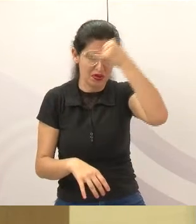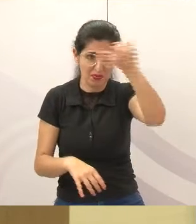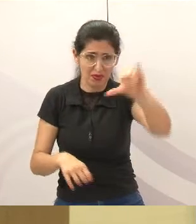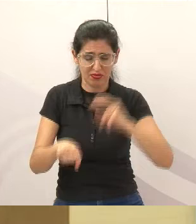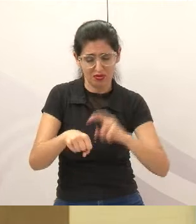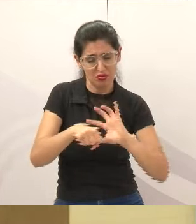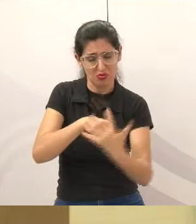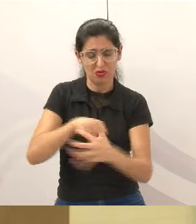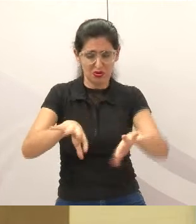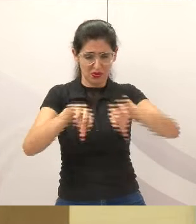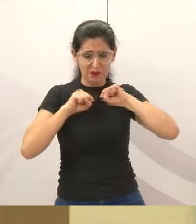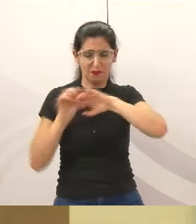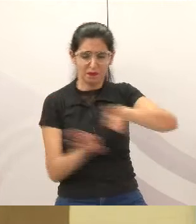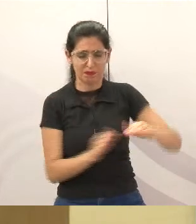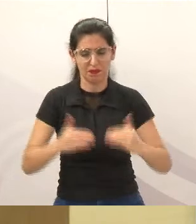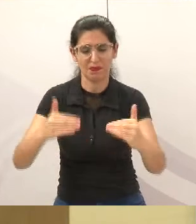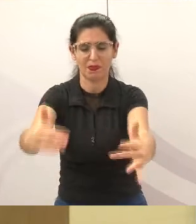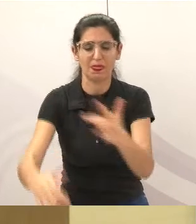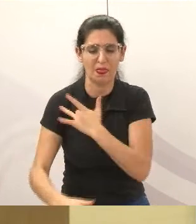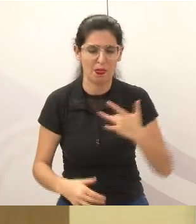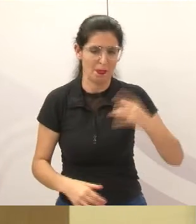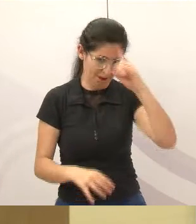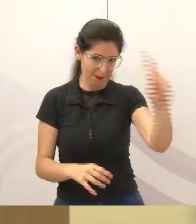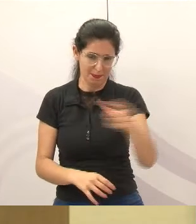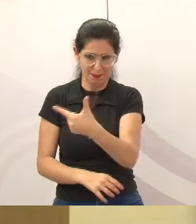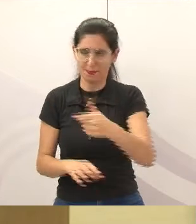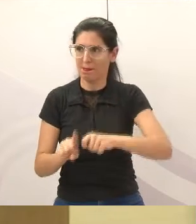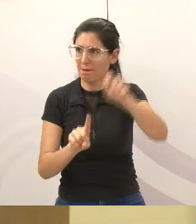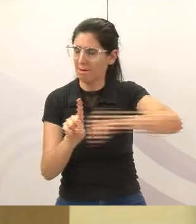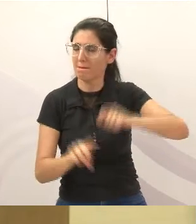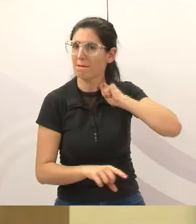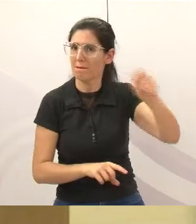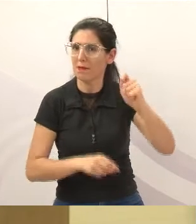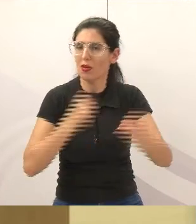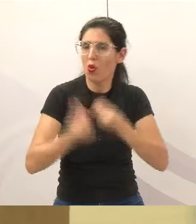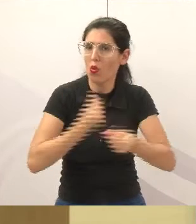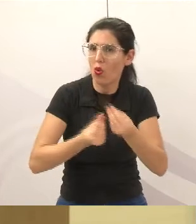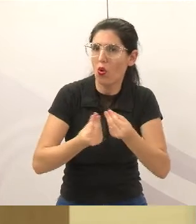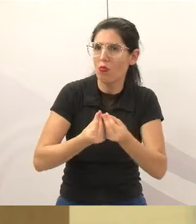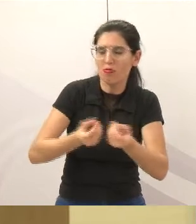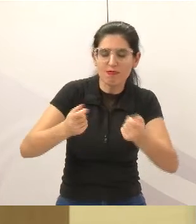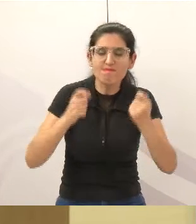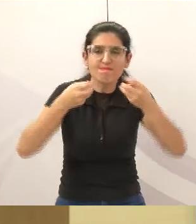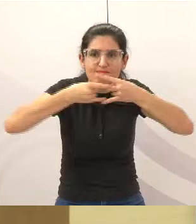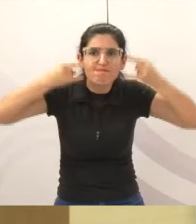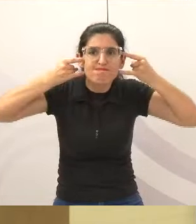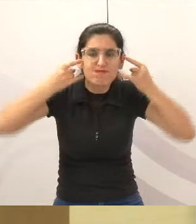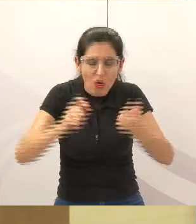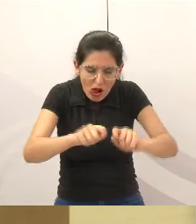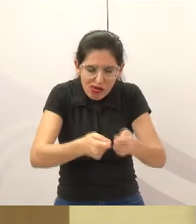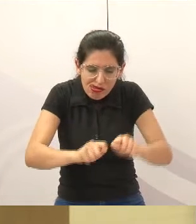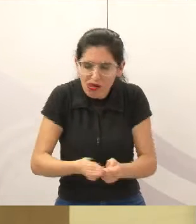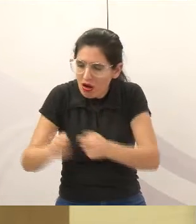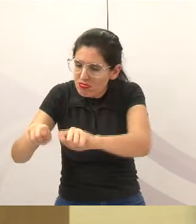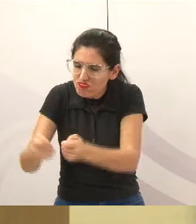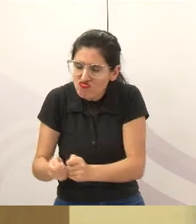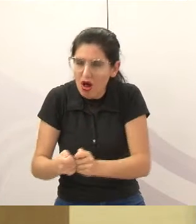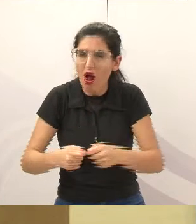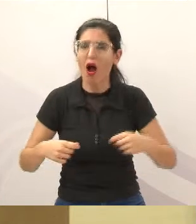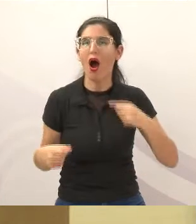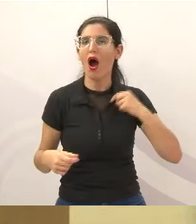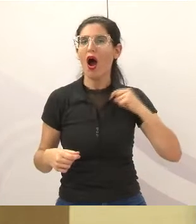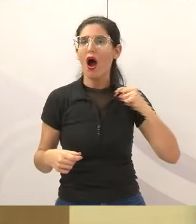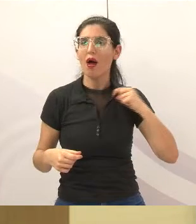da Saúde, no dia 2 de abril, eles colocaram lá como fabricar uma máscara caseira, usando